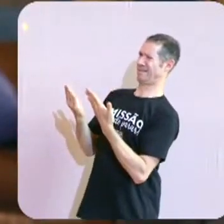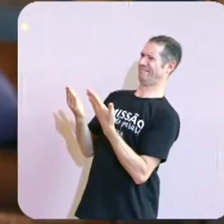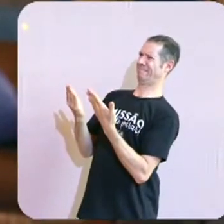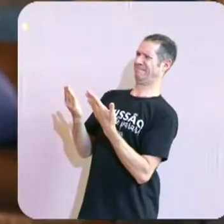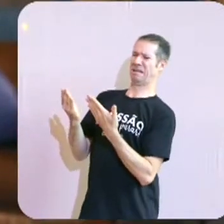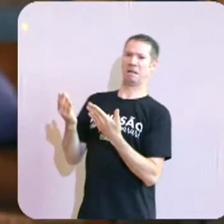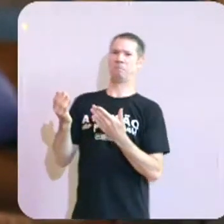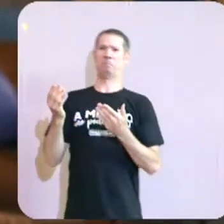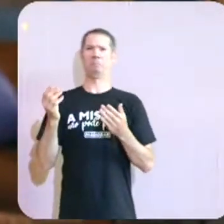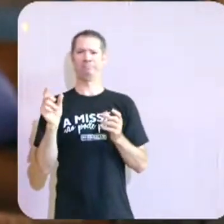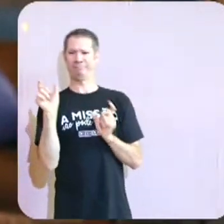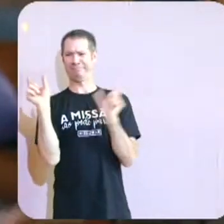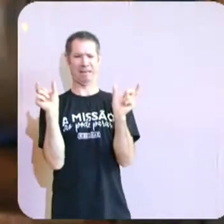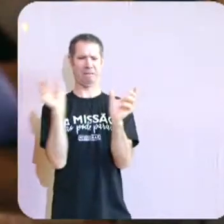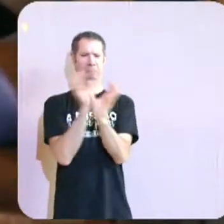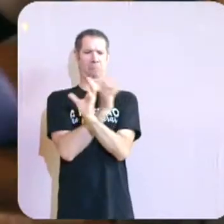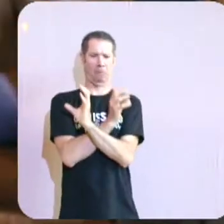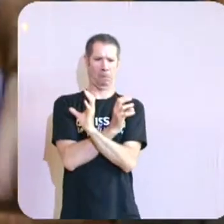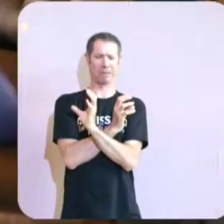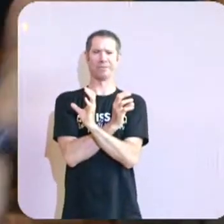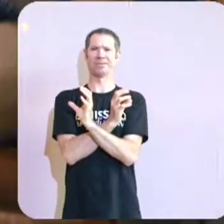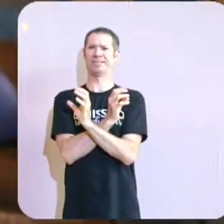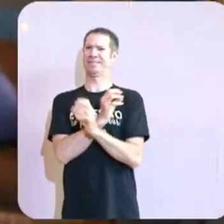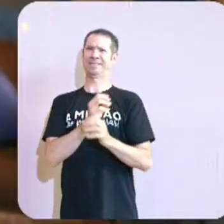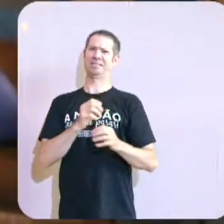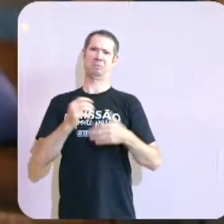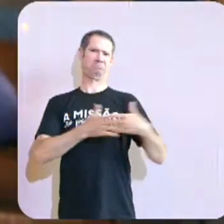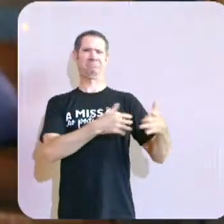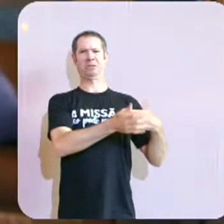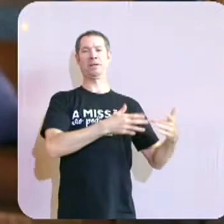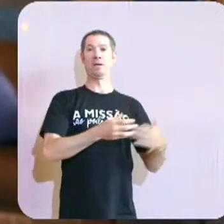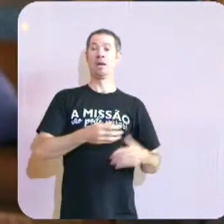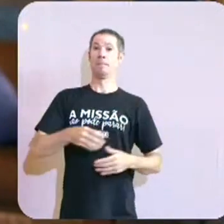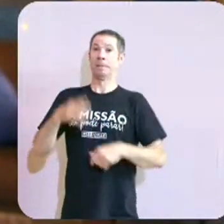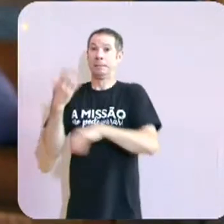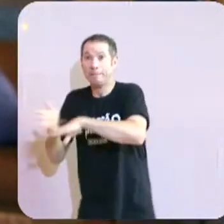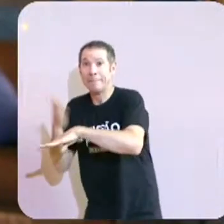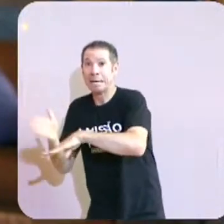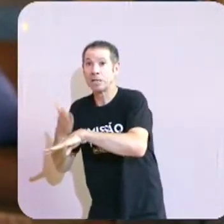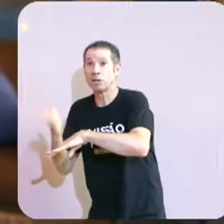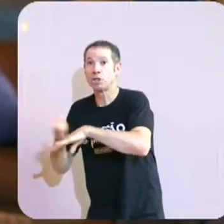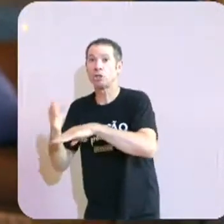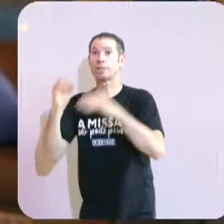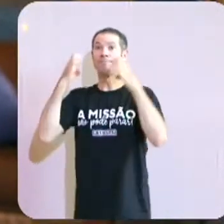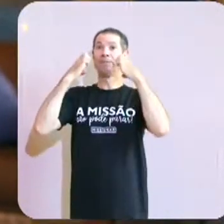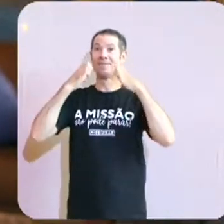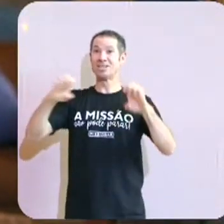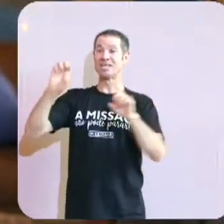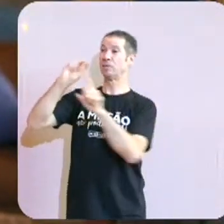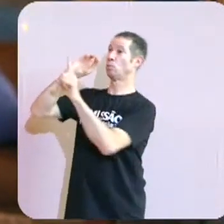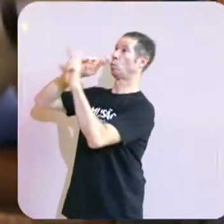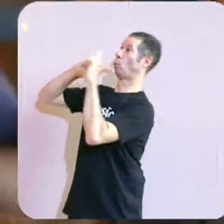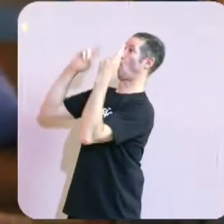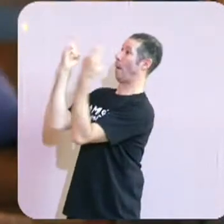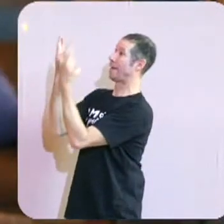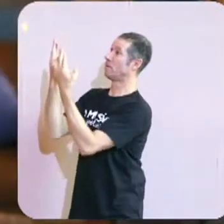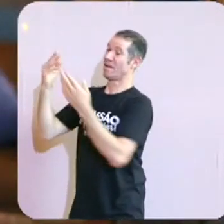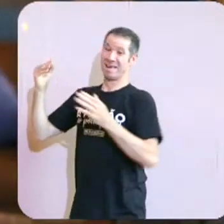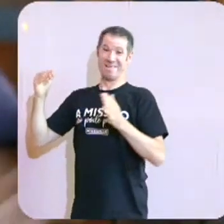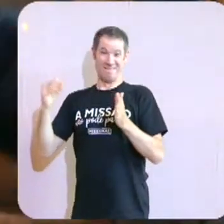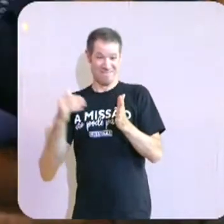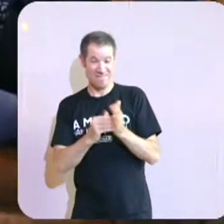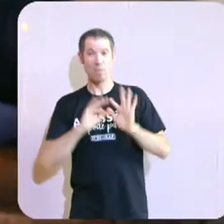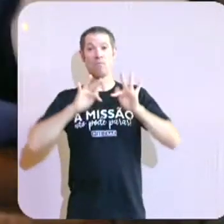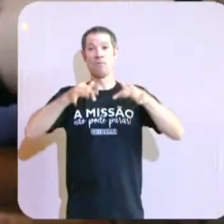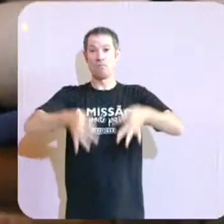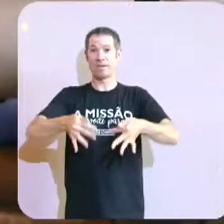palavras vazias, mas somente quem de fato vive o Evangelho do Reino é que pode resistir até o fim, porque no verso 13